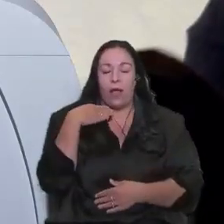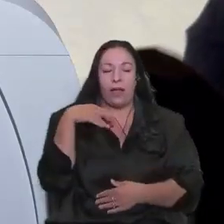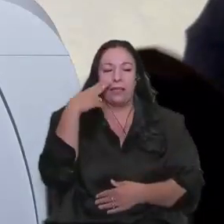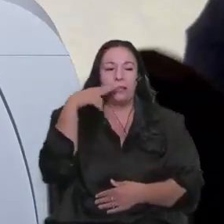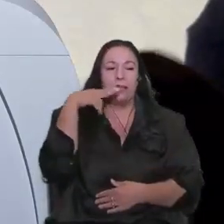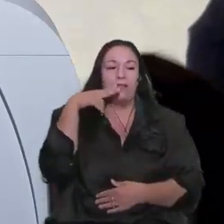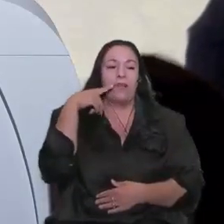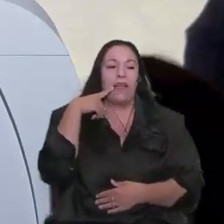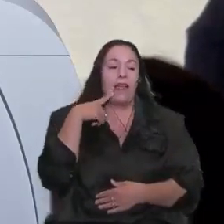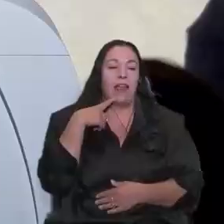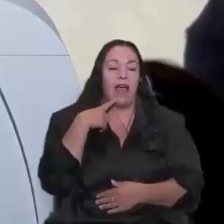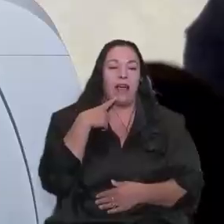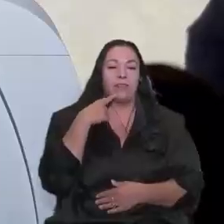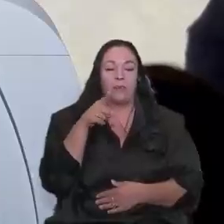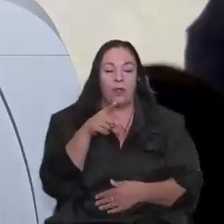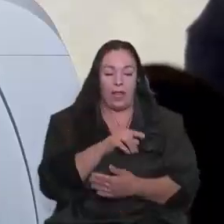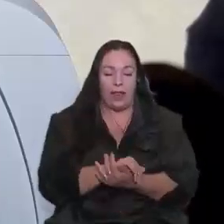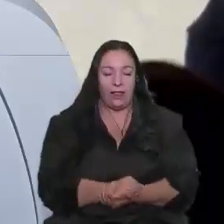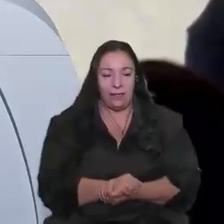né?